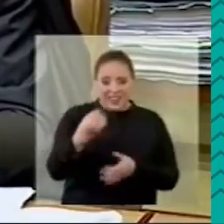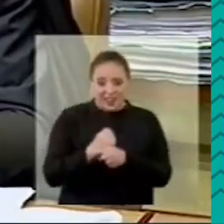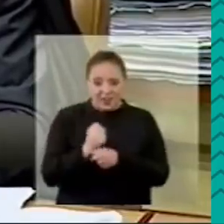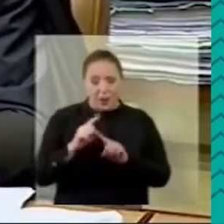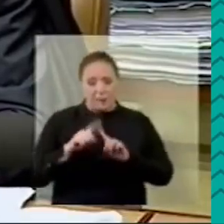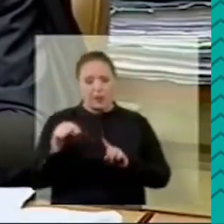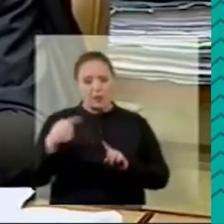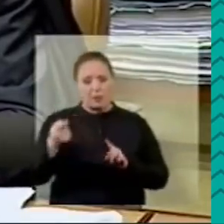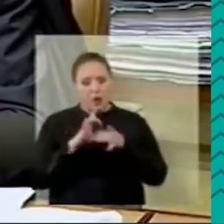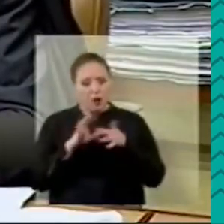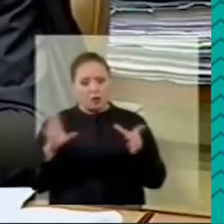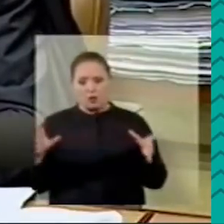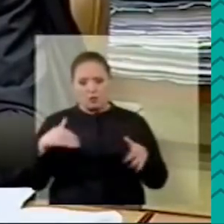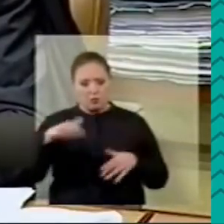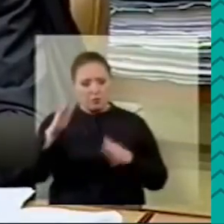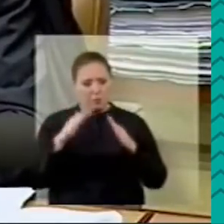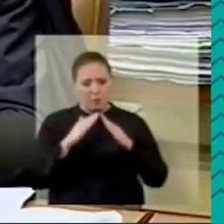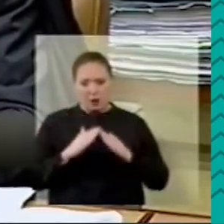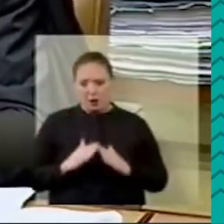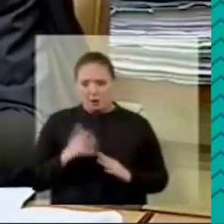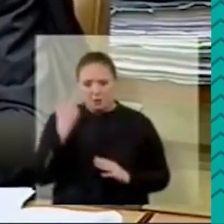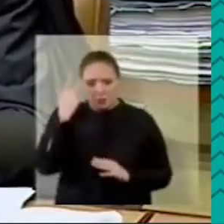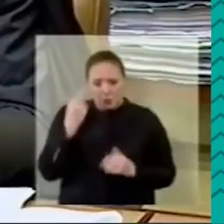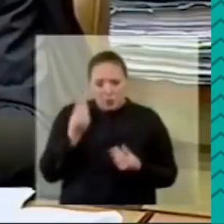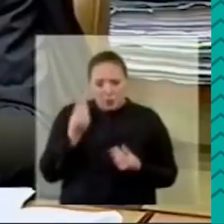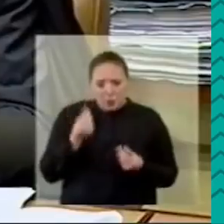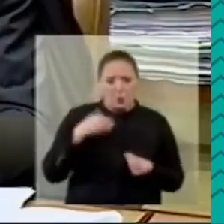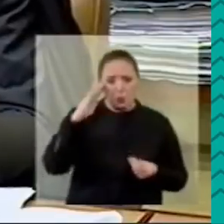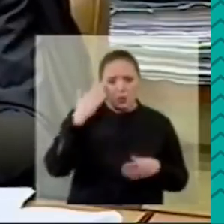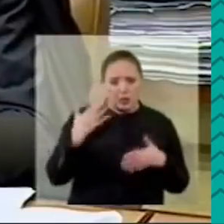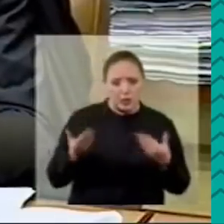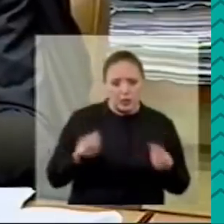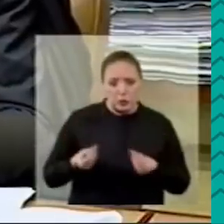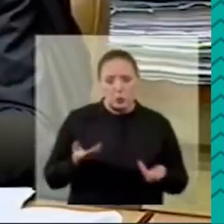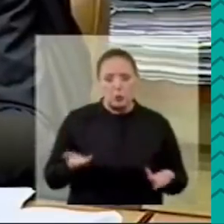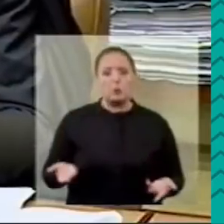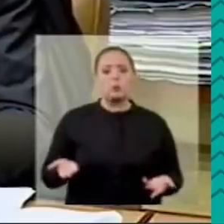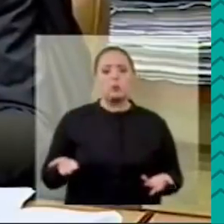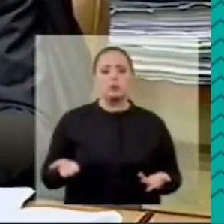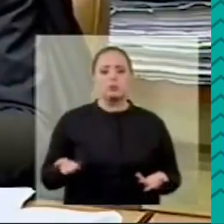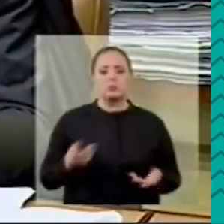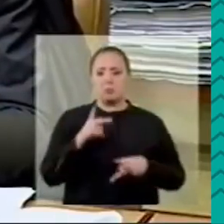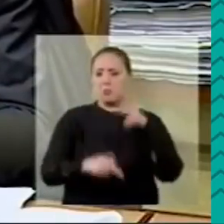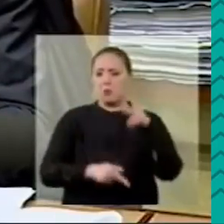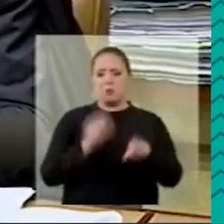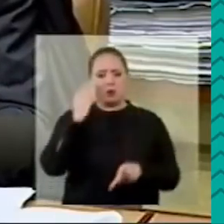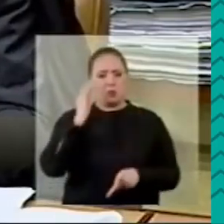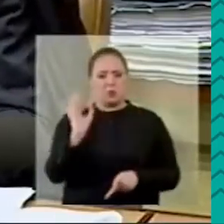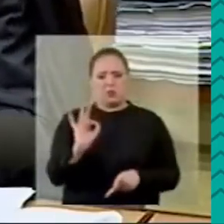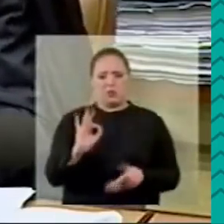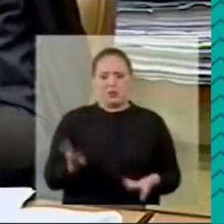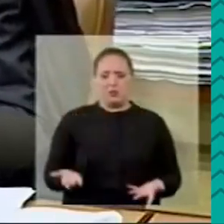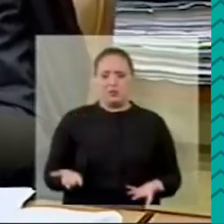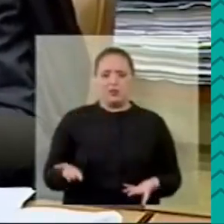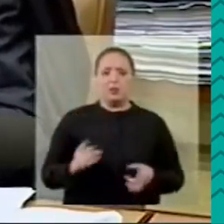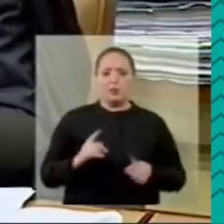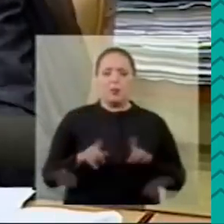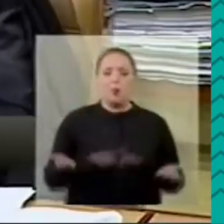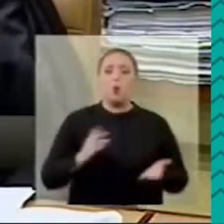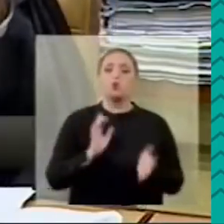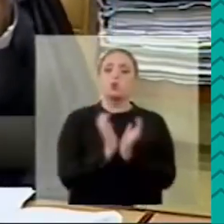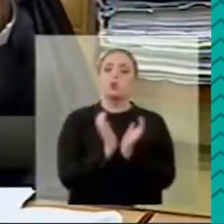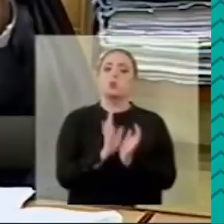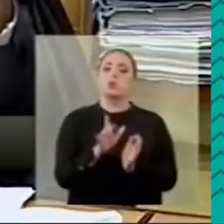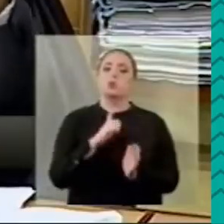para casa em seguida. É algo incompreensível, incompreensível para o senso comum, mas também para o senso